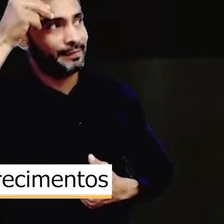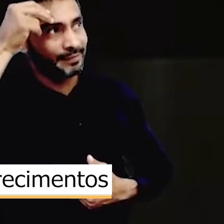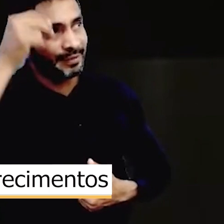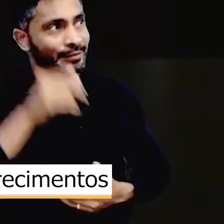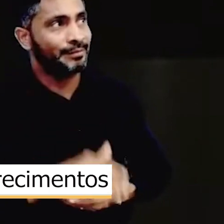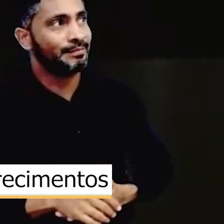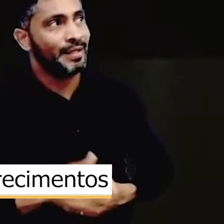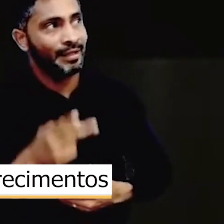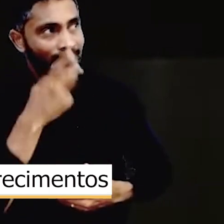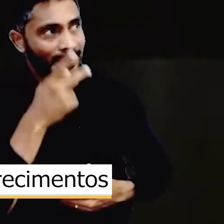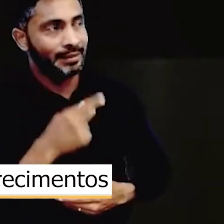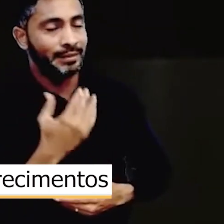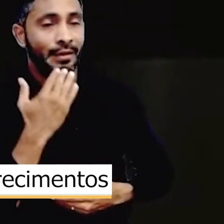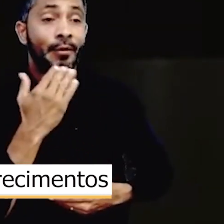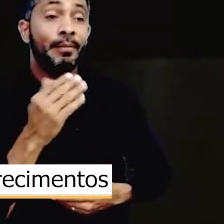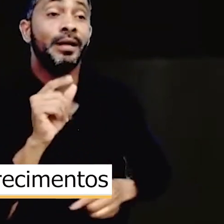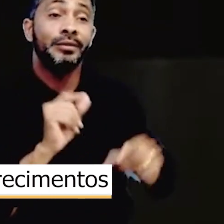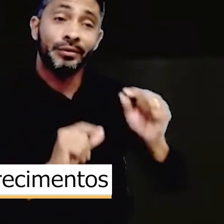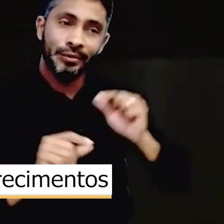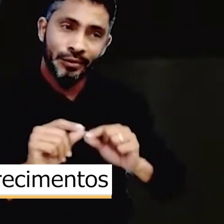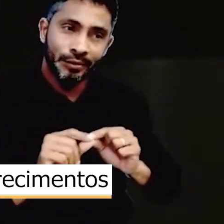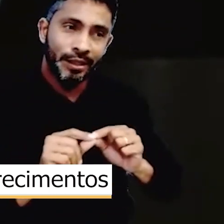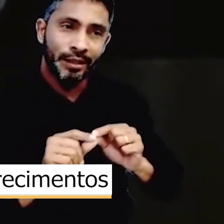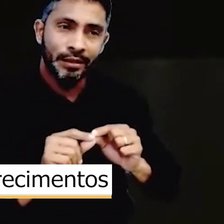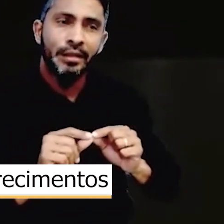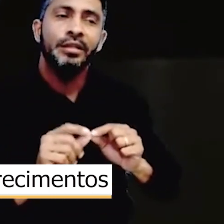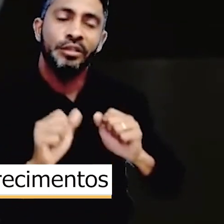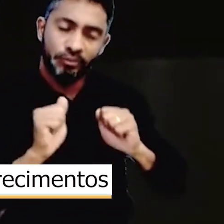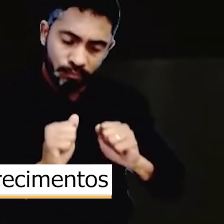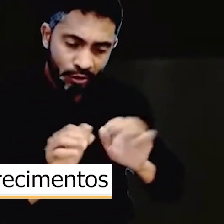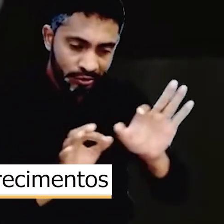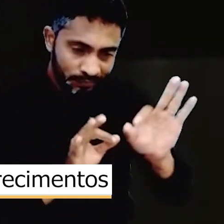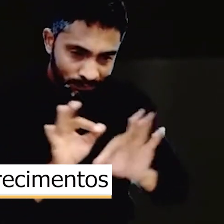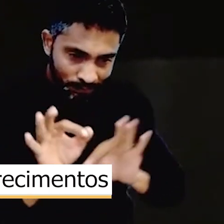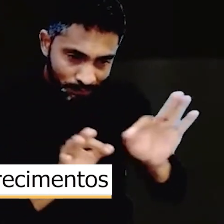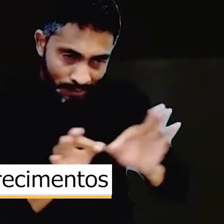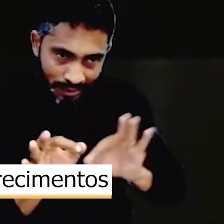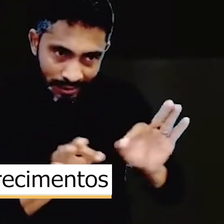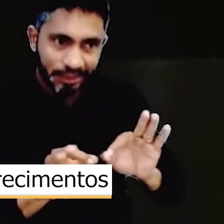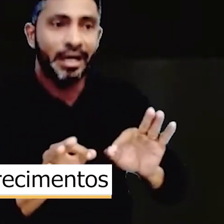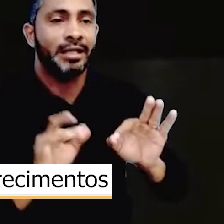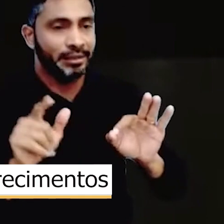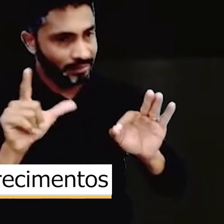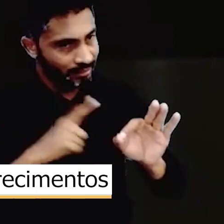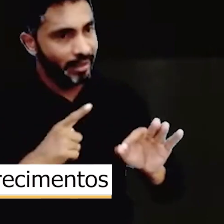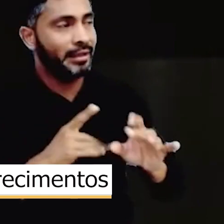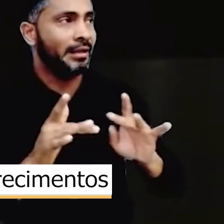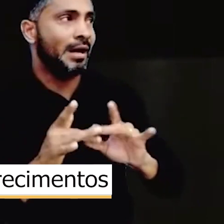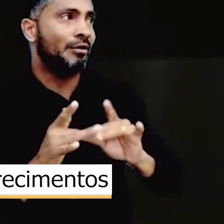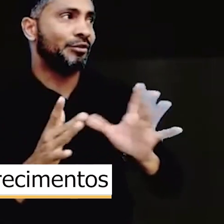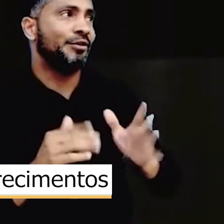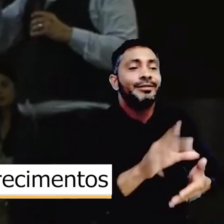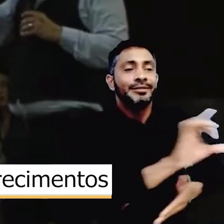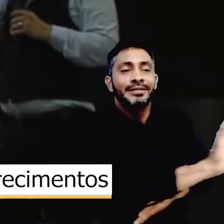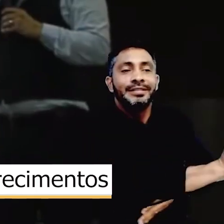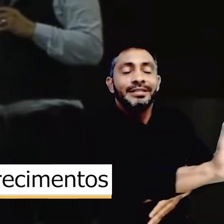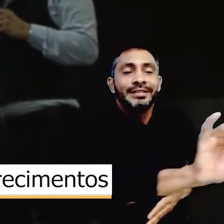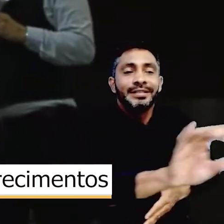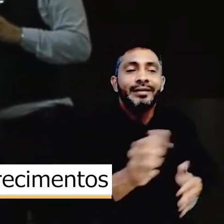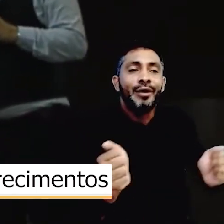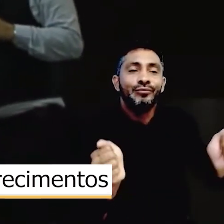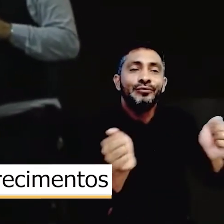olha, eu só peço uma coisa, que a gente possa andar planejando e que a gente tenha autonomia. Jamais nos foi negada a autonomia.